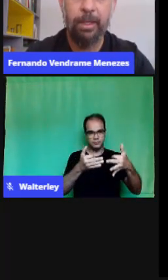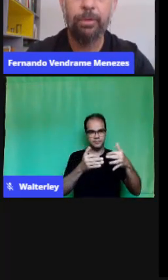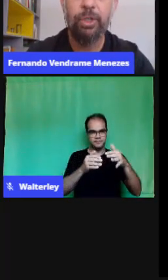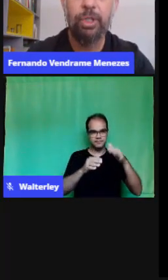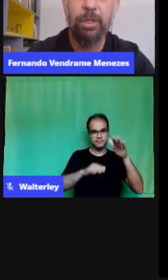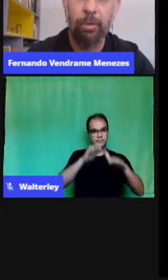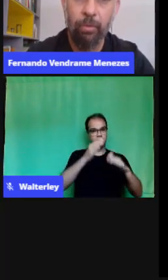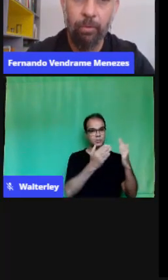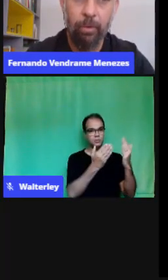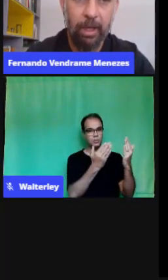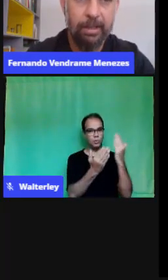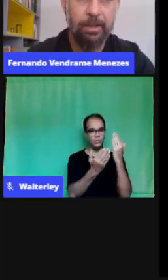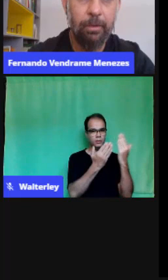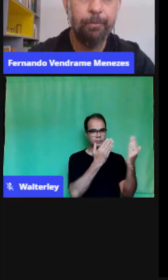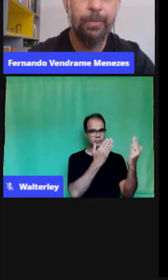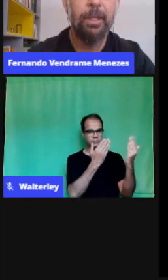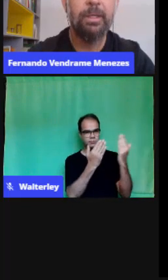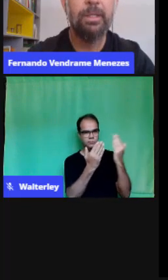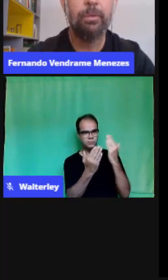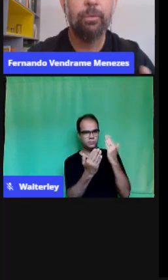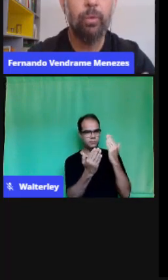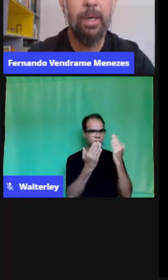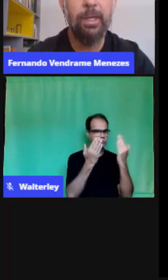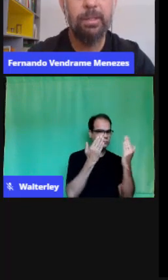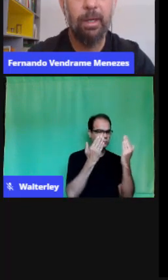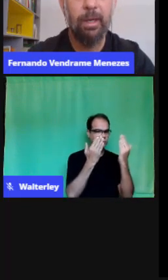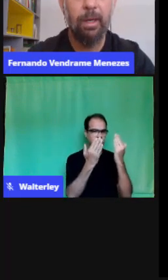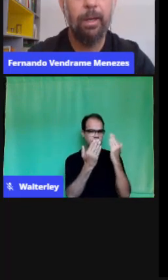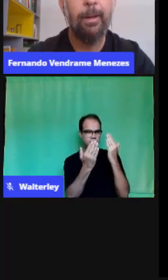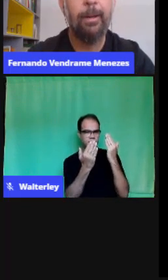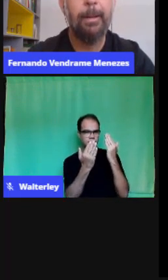ou com analogia, ou com correlação, que são